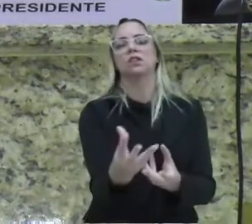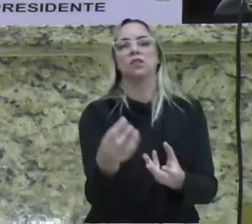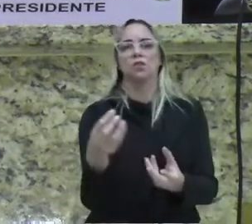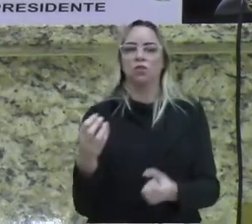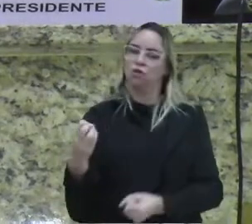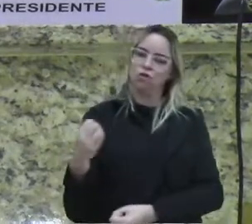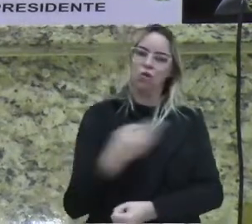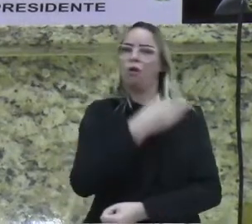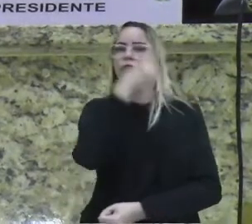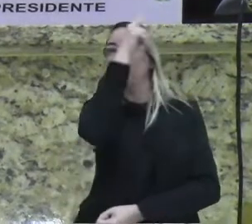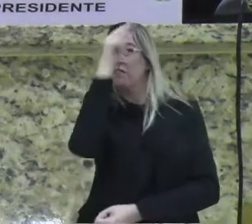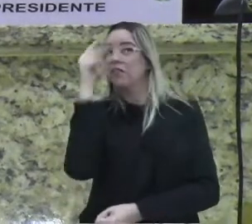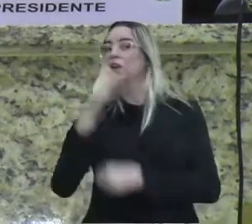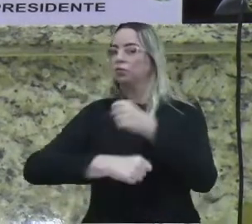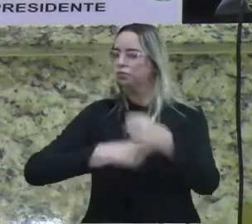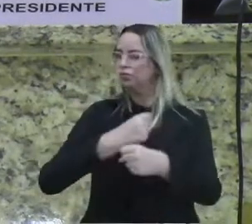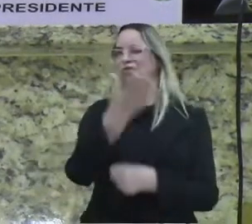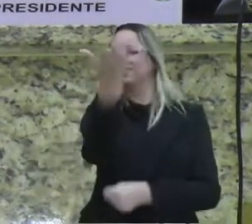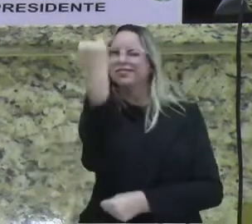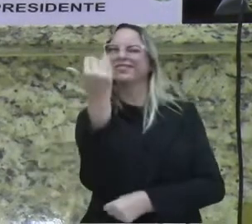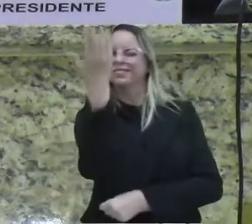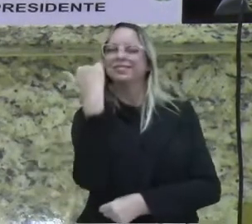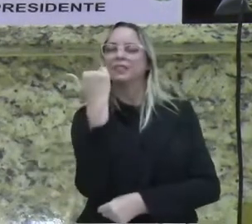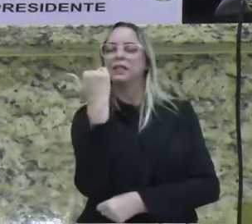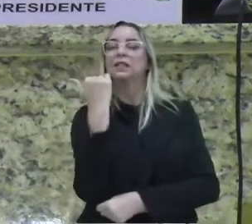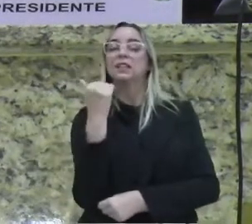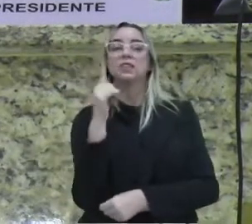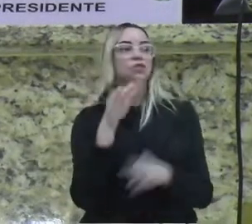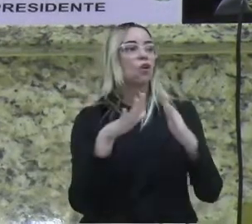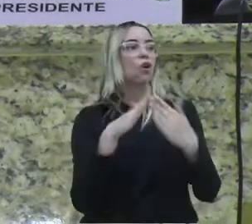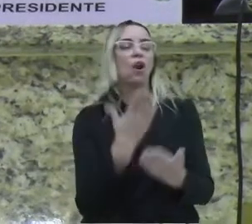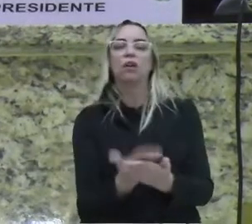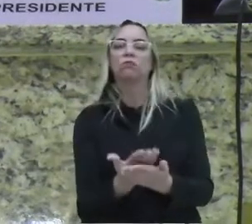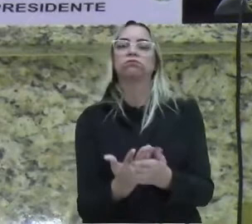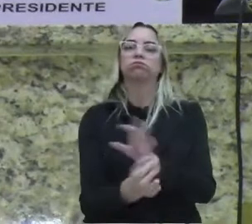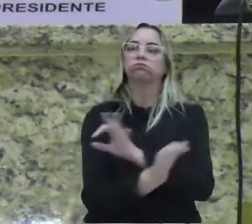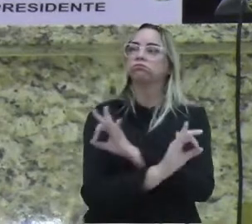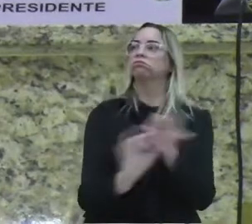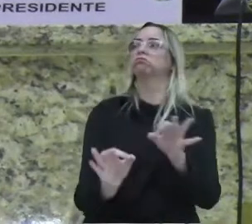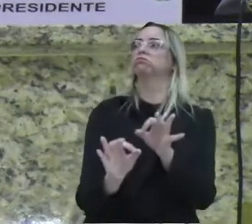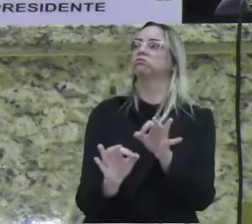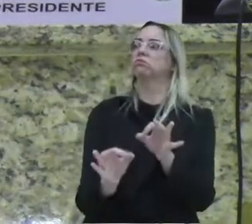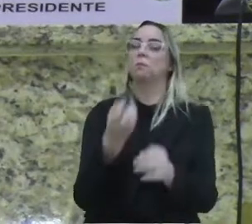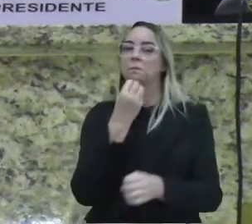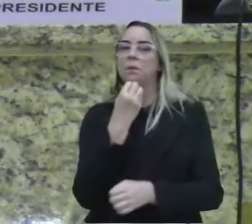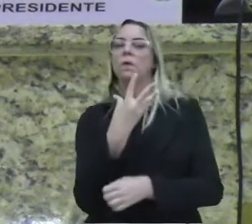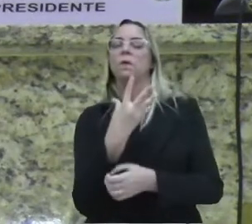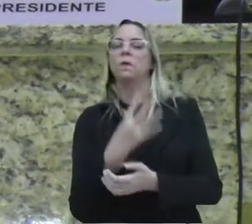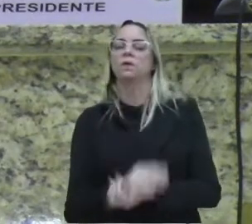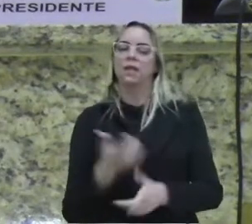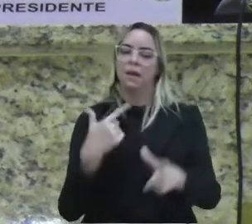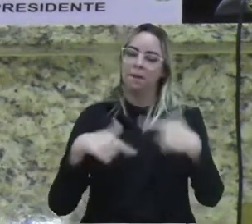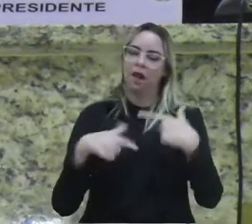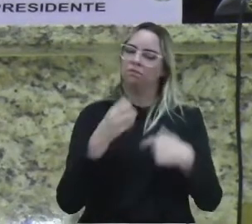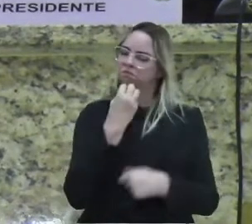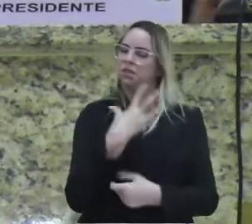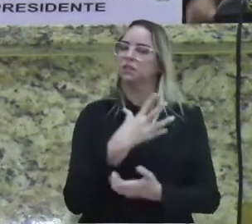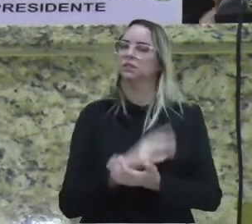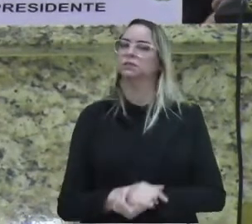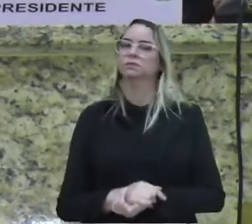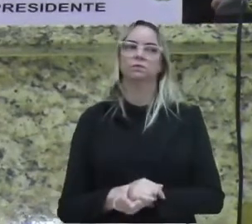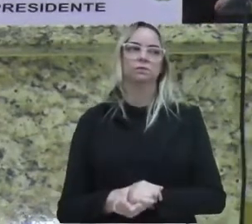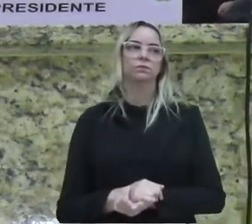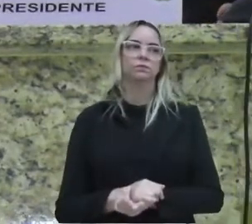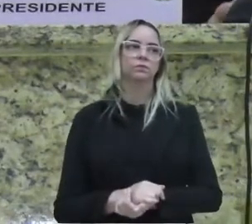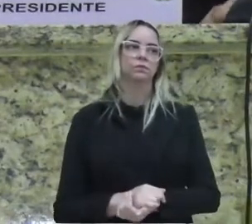próximo prefeito ou prefeita, entregar todas as escolas com uma condição boa de se trabalhar.